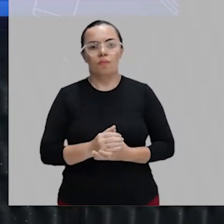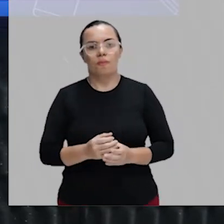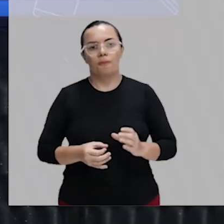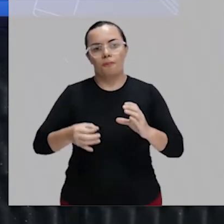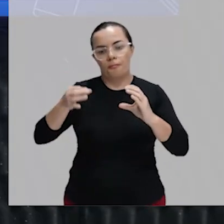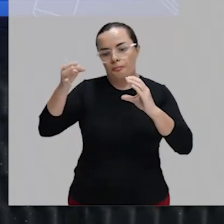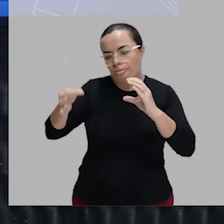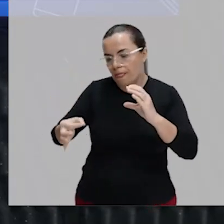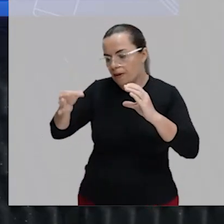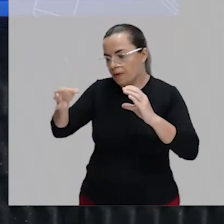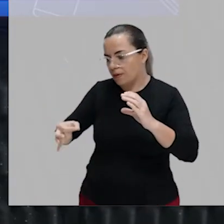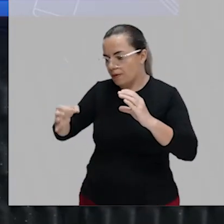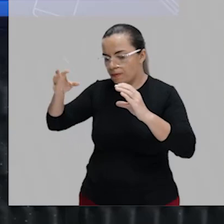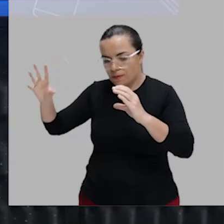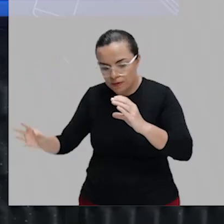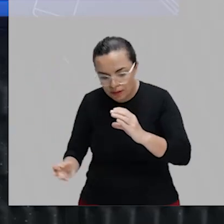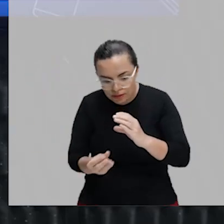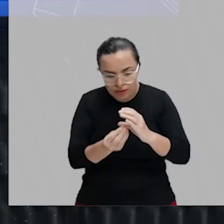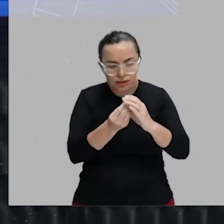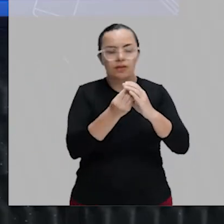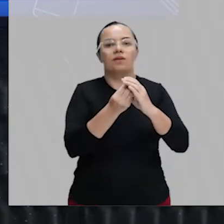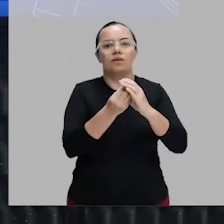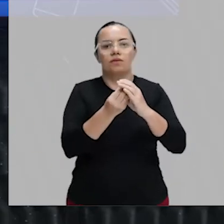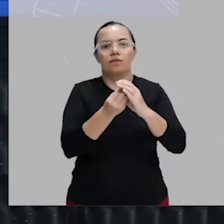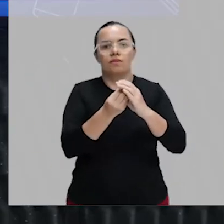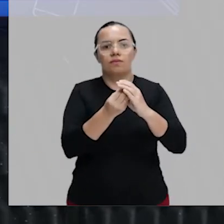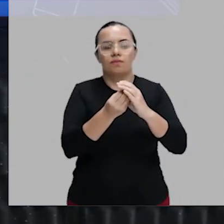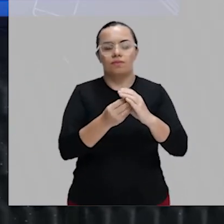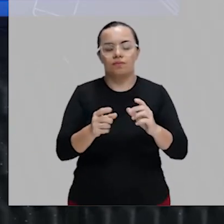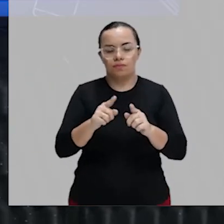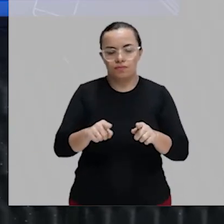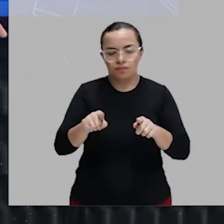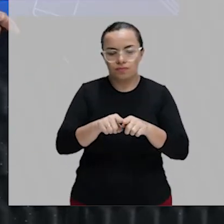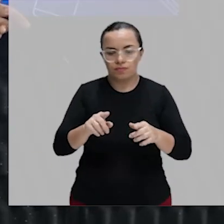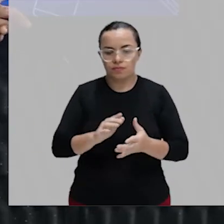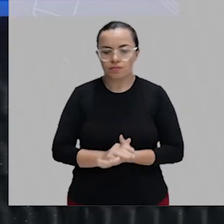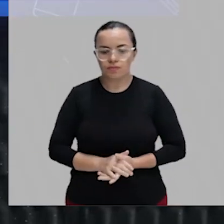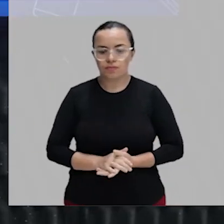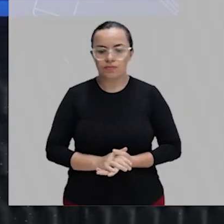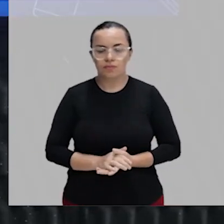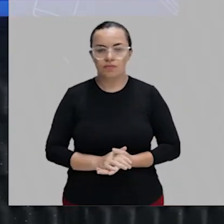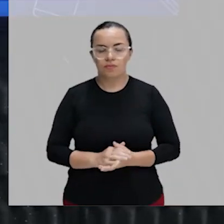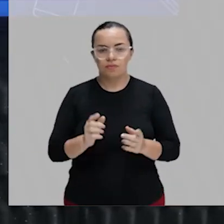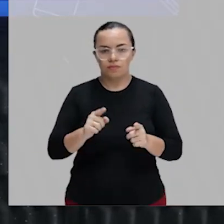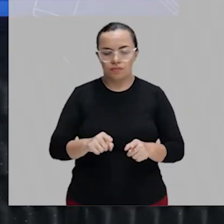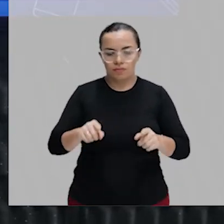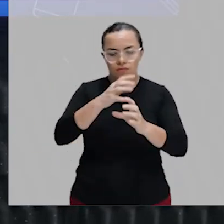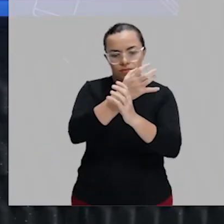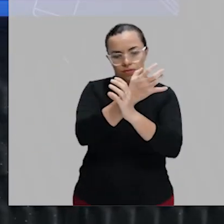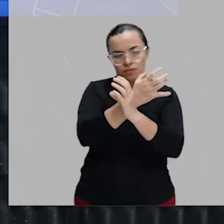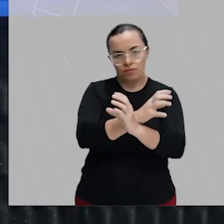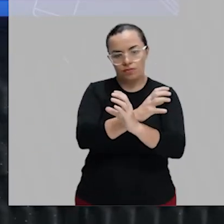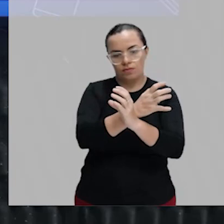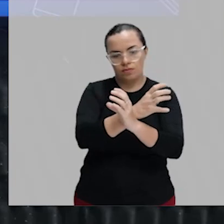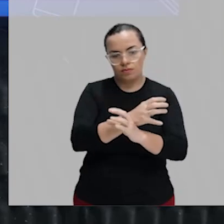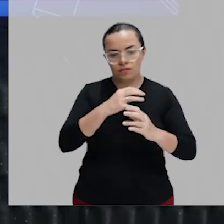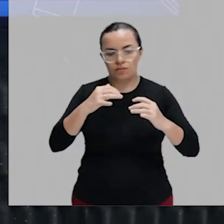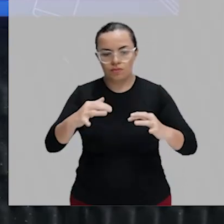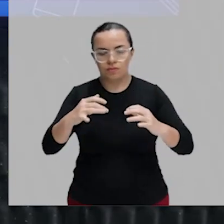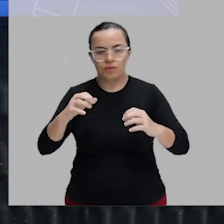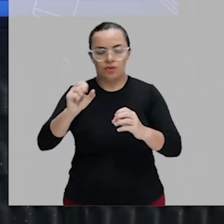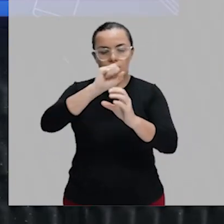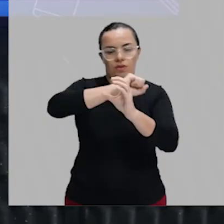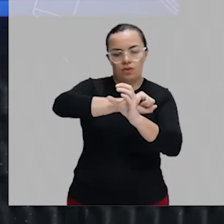faz parte do citoesqueleto. E também o citoesqueleto promove o movimento dos cílios e dos